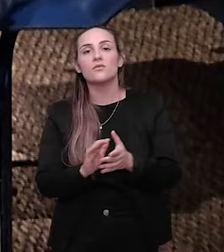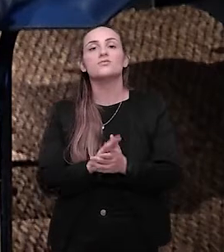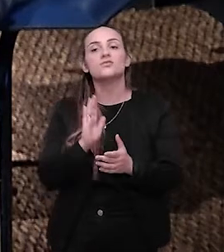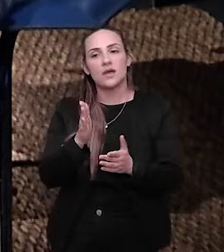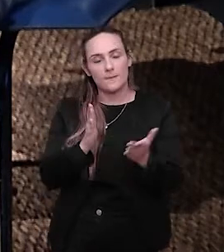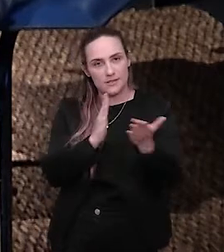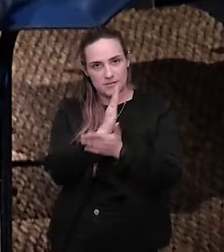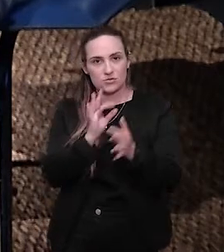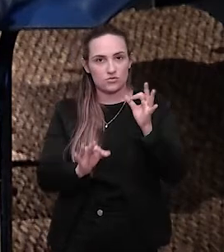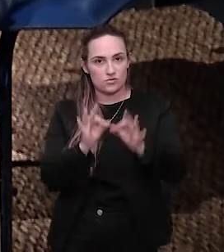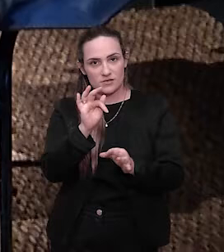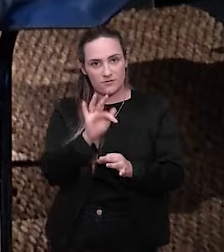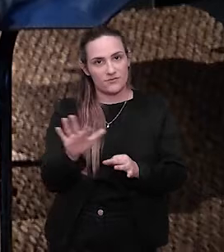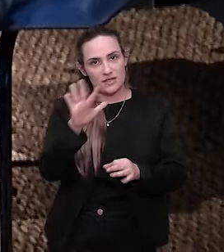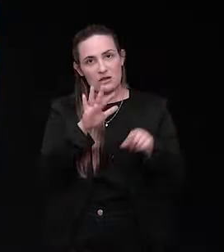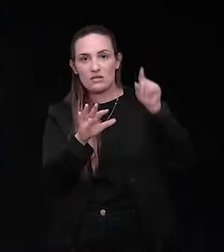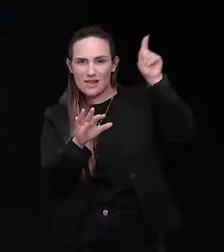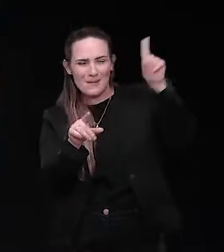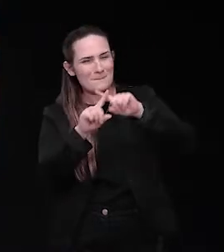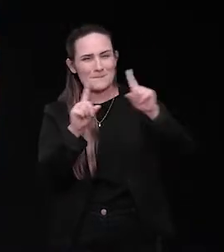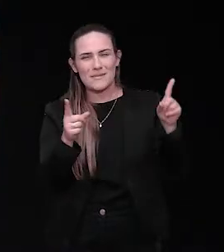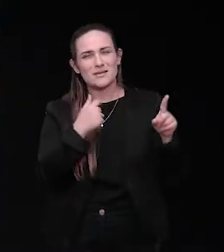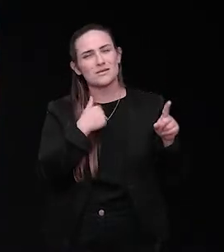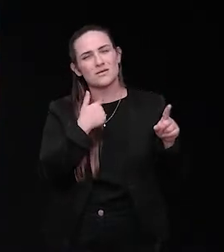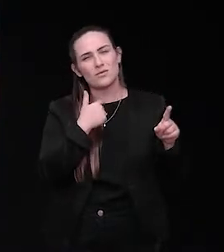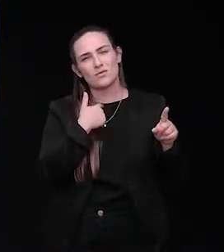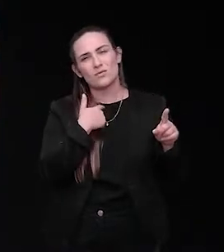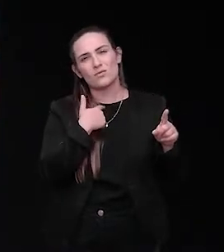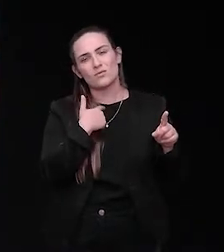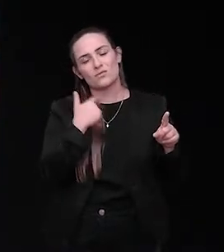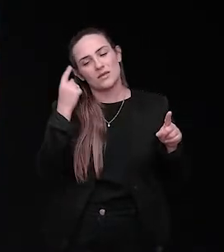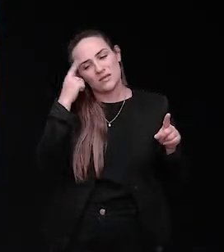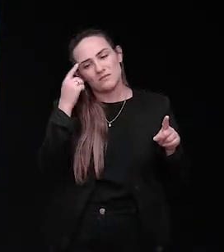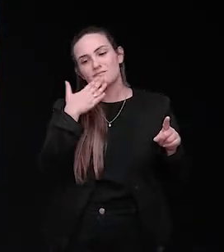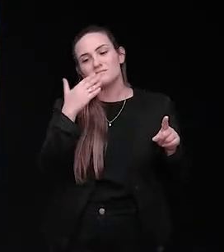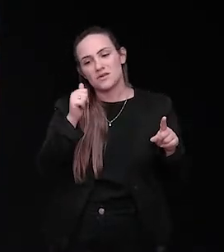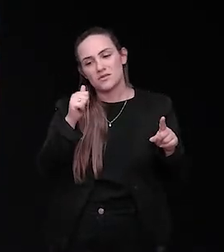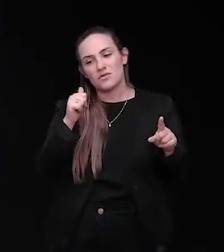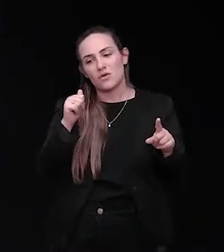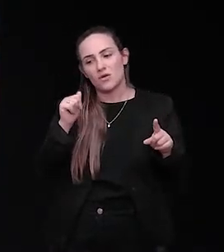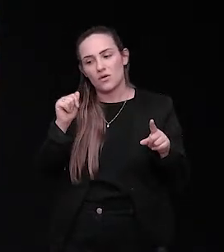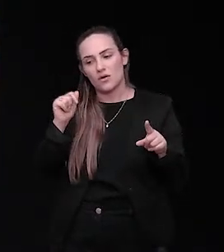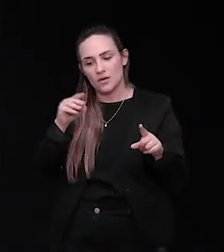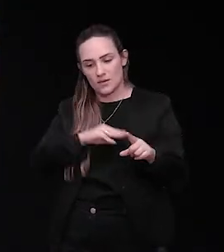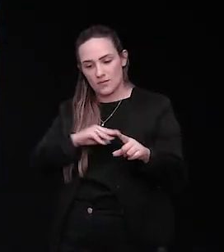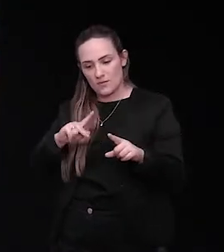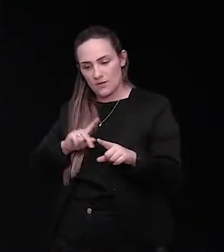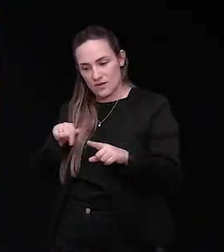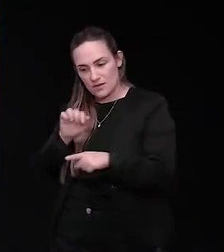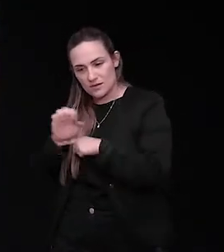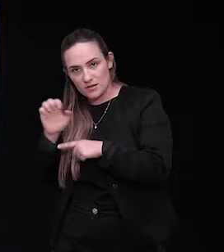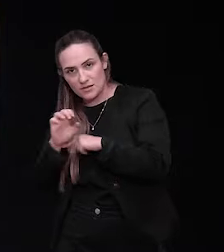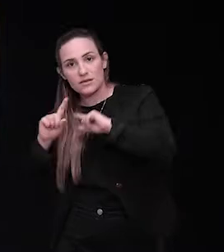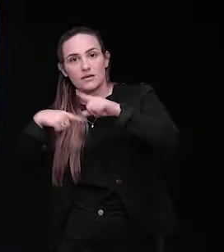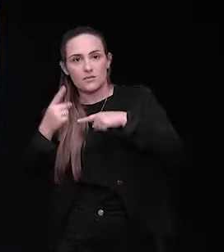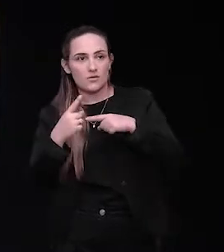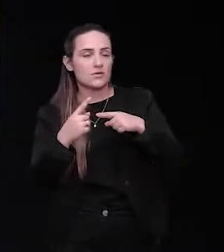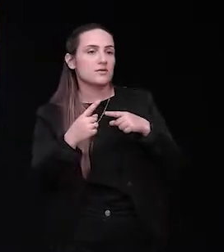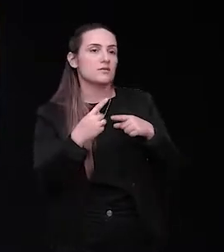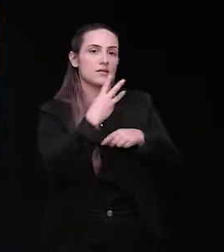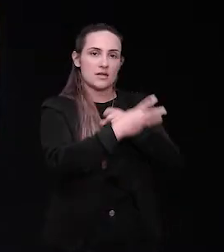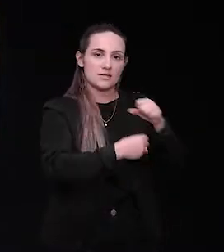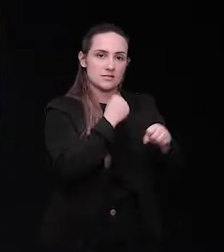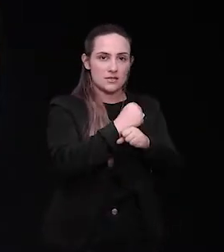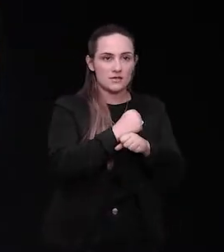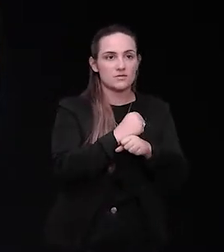Estados e para o Ministério Público Federal. Passei no outro concurso da Justiça Federal, mas acabei ficando um período no MP estadual, 6